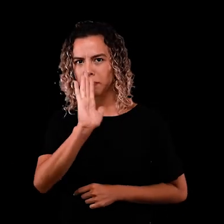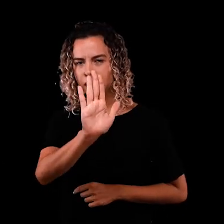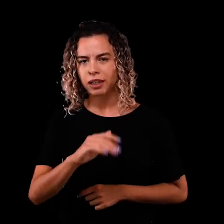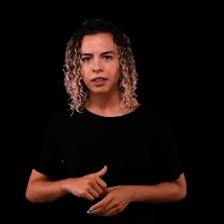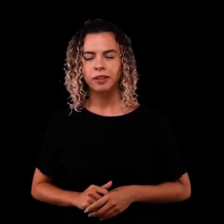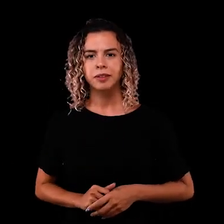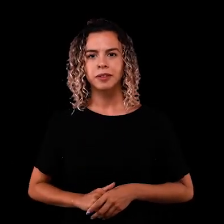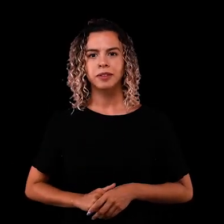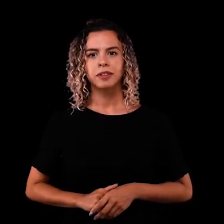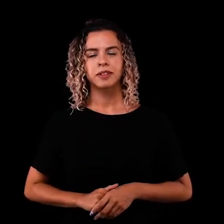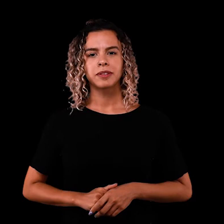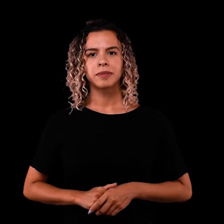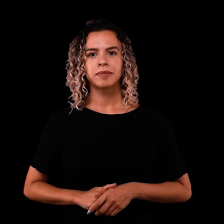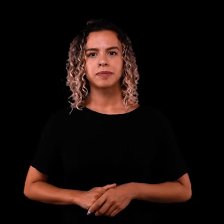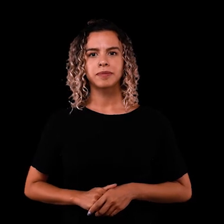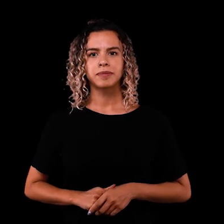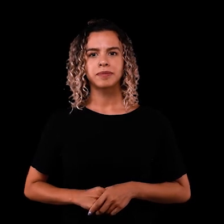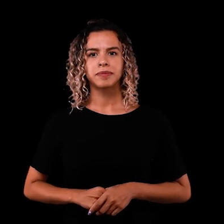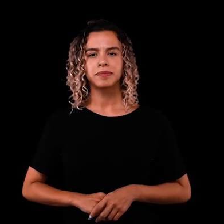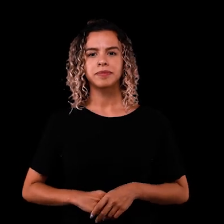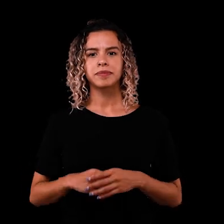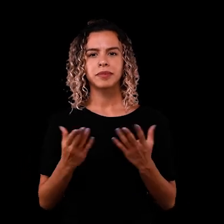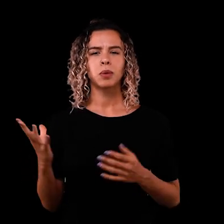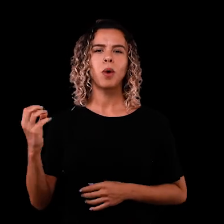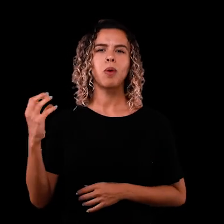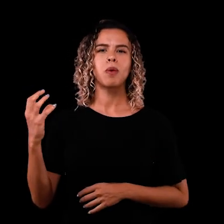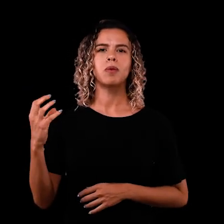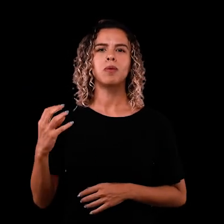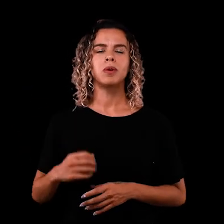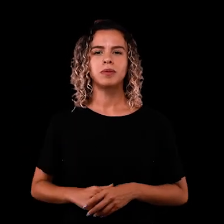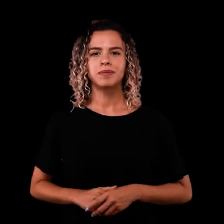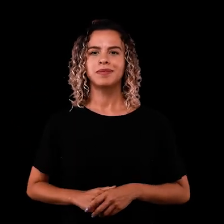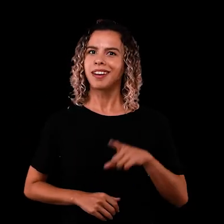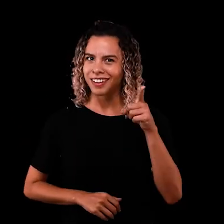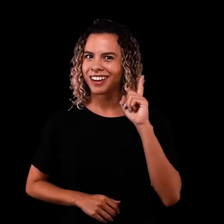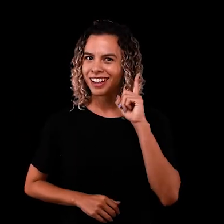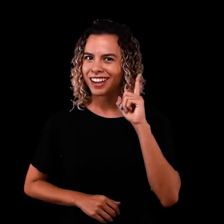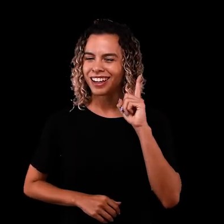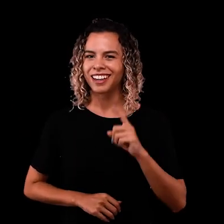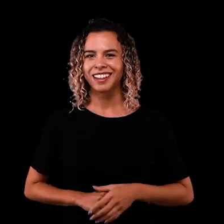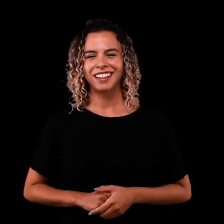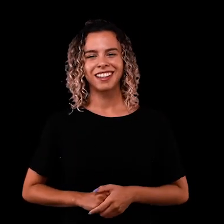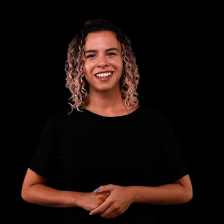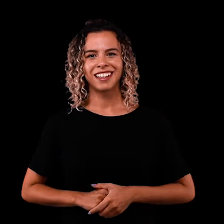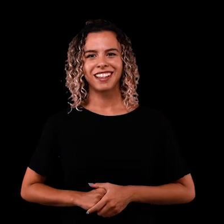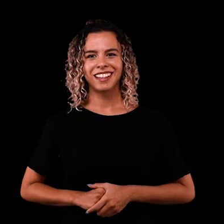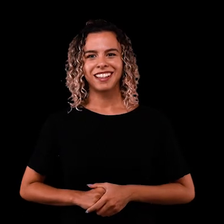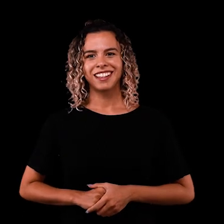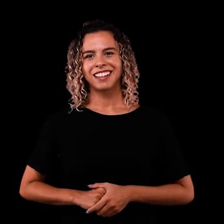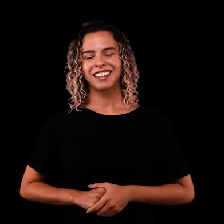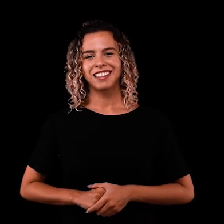nele, não. Beleza, Calma aí. Ele tira os fones de ouvido e sai. 3. Não consegui. Lucas. Calma aí.